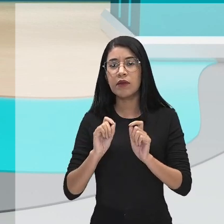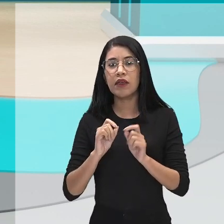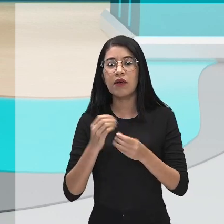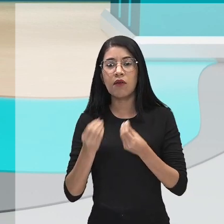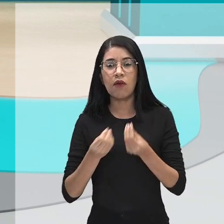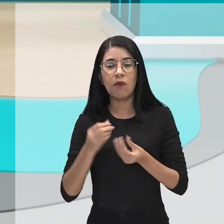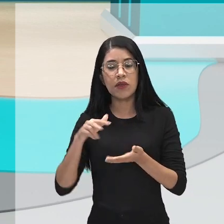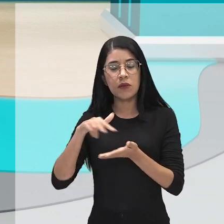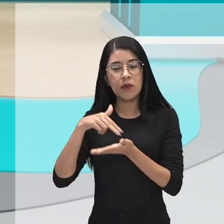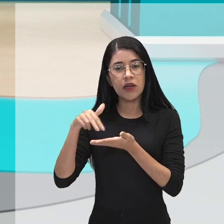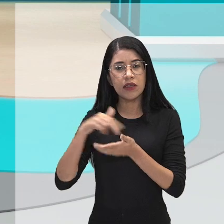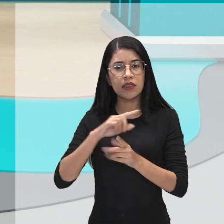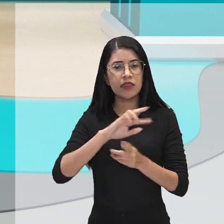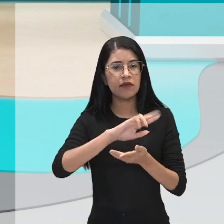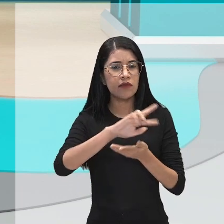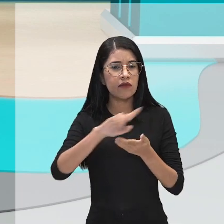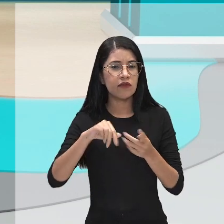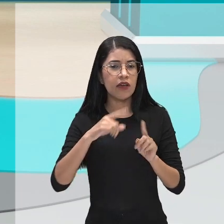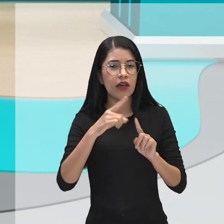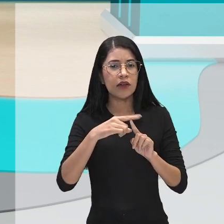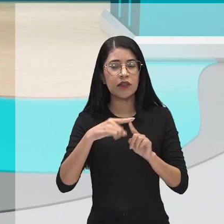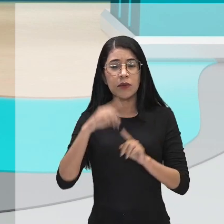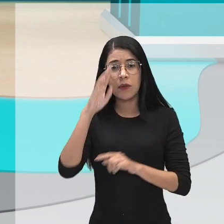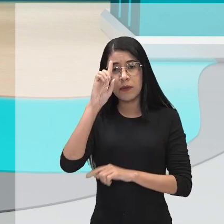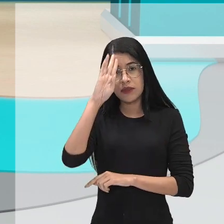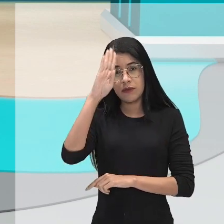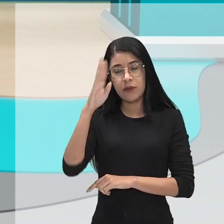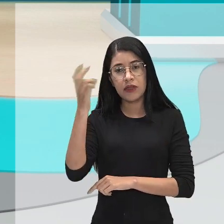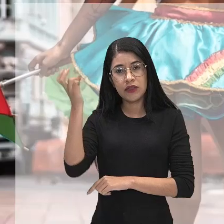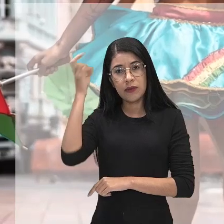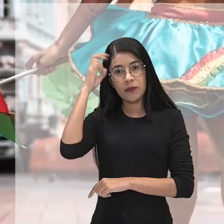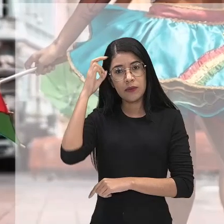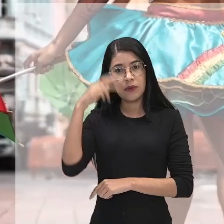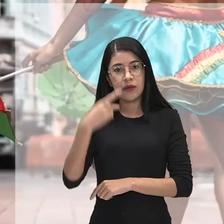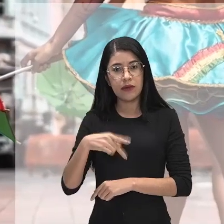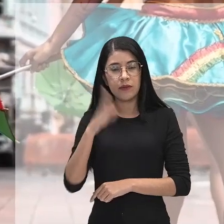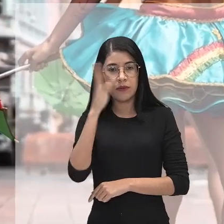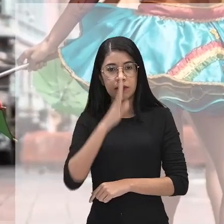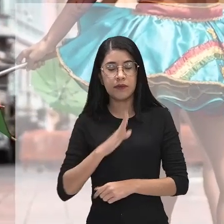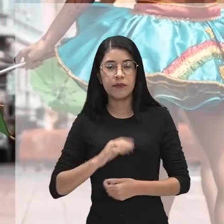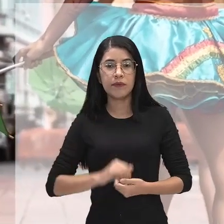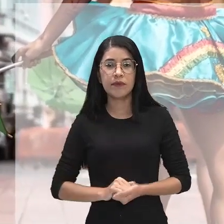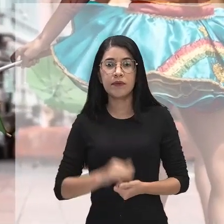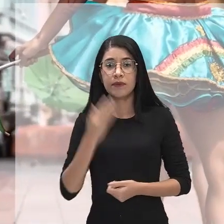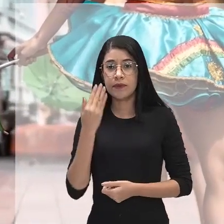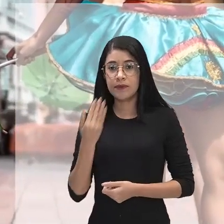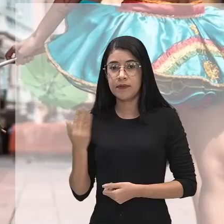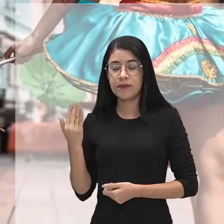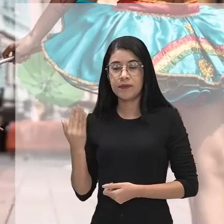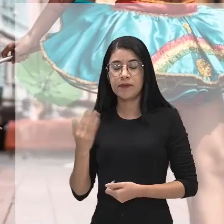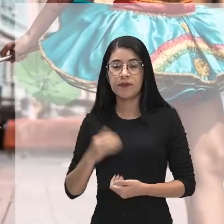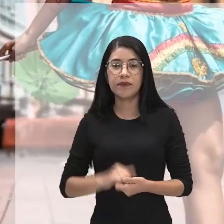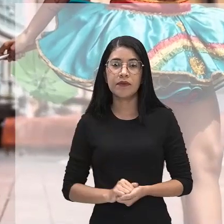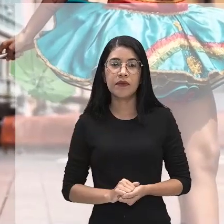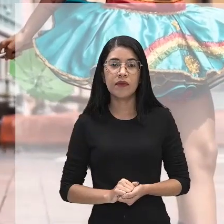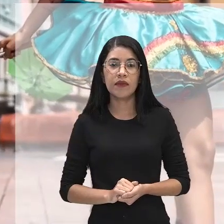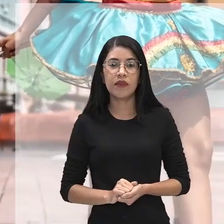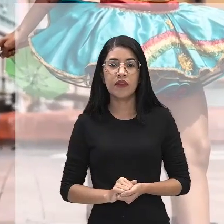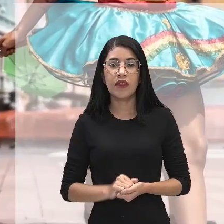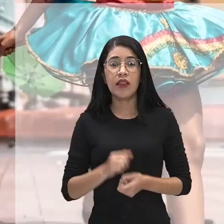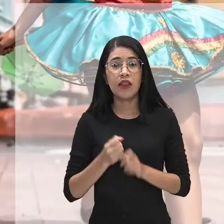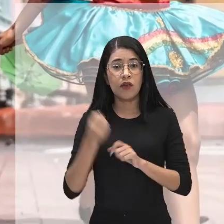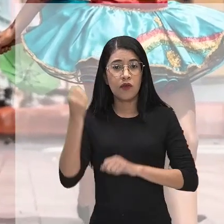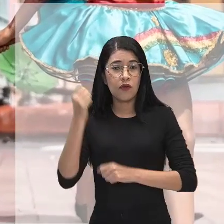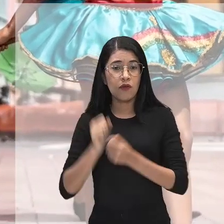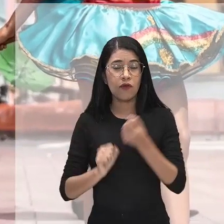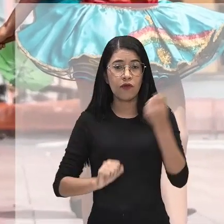das danças, principalmente que envolve a cultura. Vamos ver? Então aí nós temos o frevo,